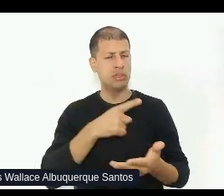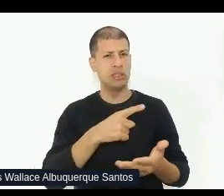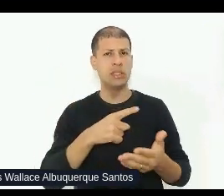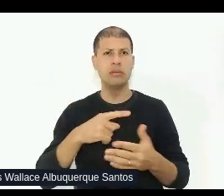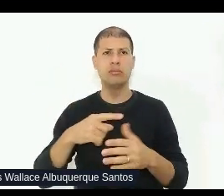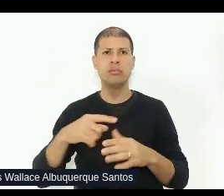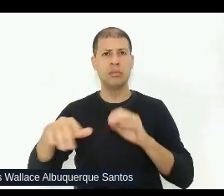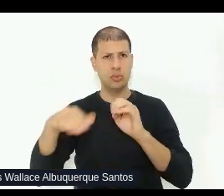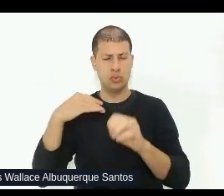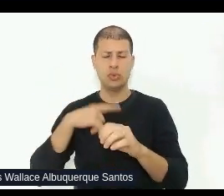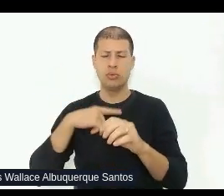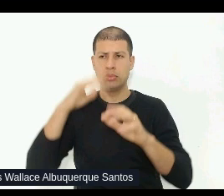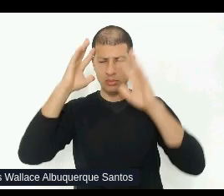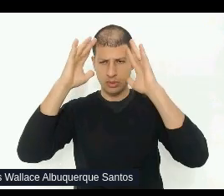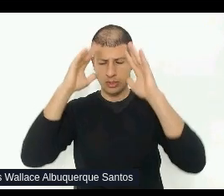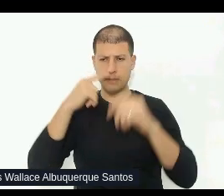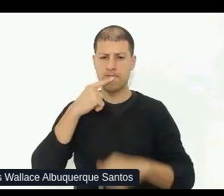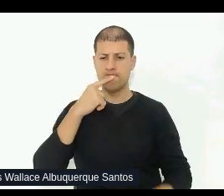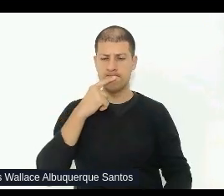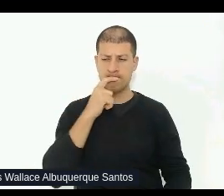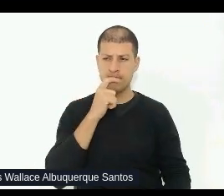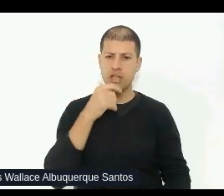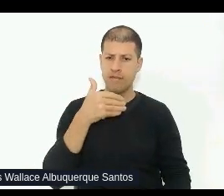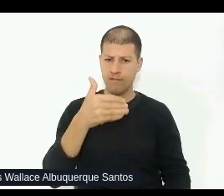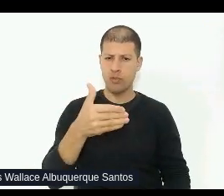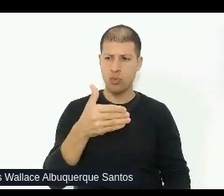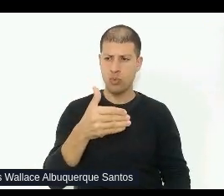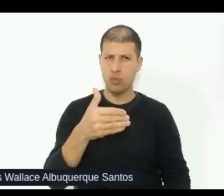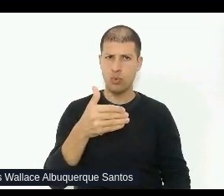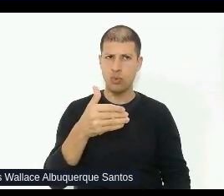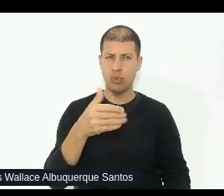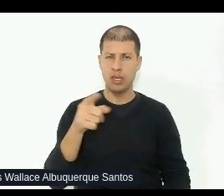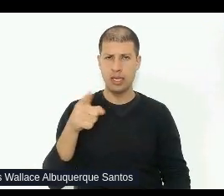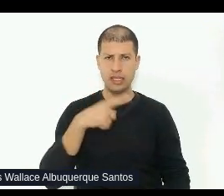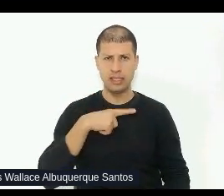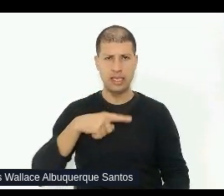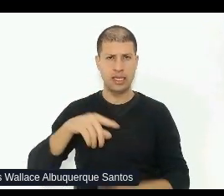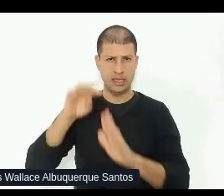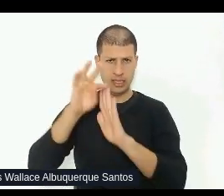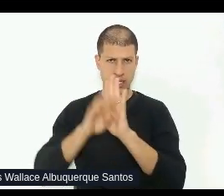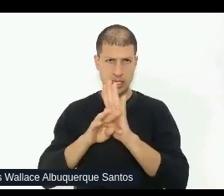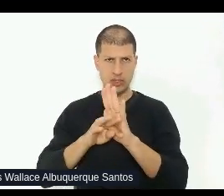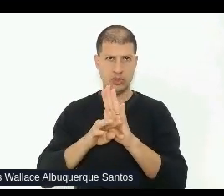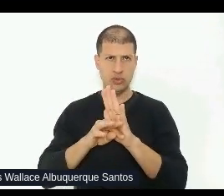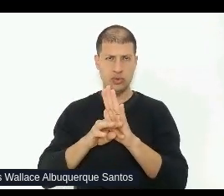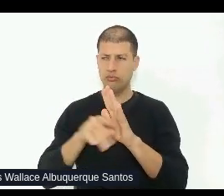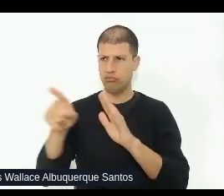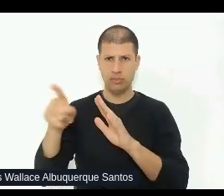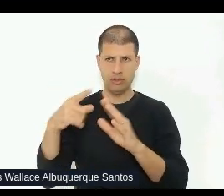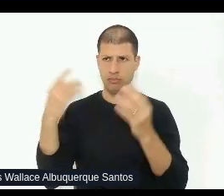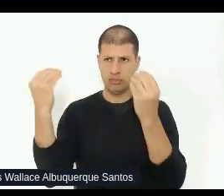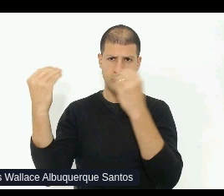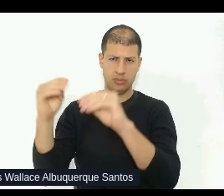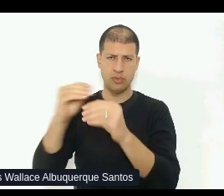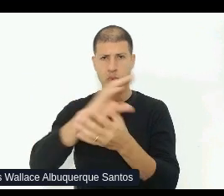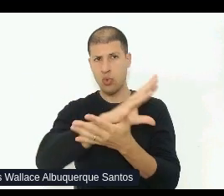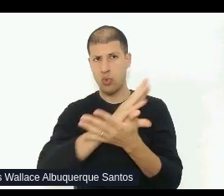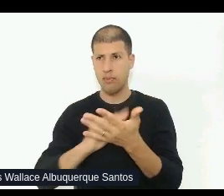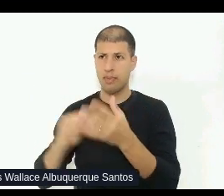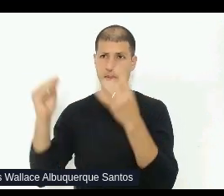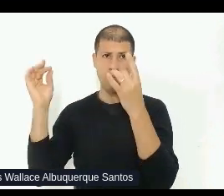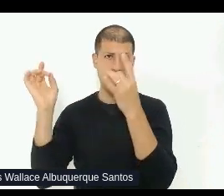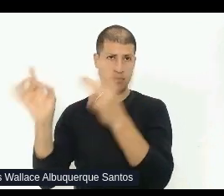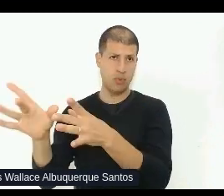Então, eu pensei, vou fazer o seguinte, né, vou pegar esse texto dessa tela descritiva ali, eu vou copiar e vou colar,